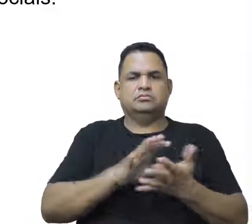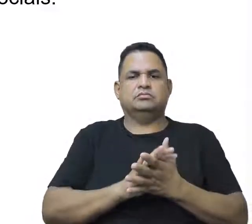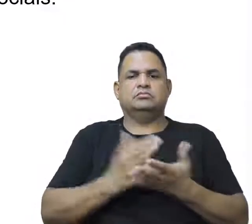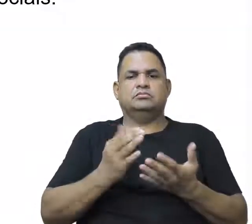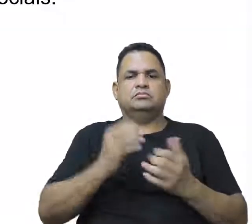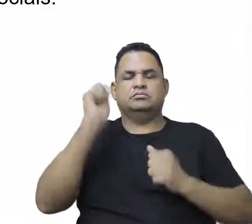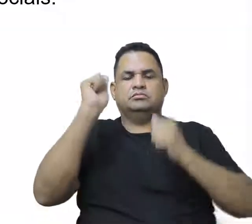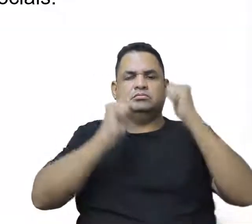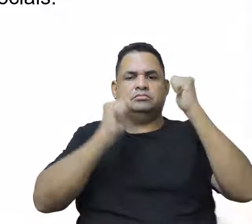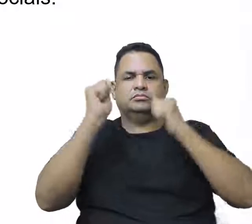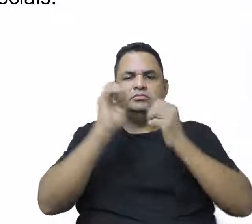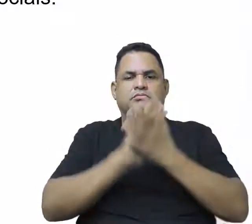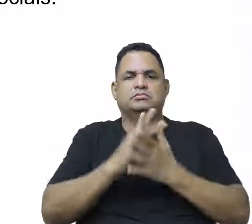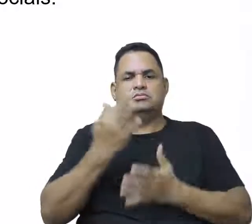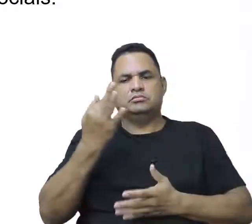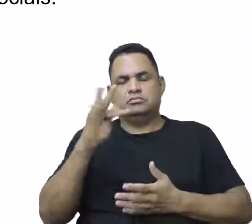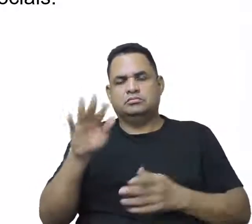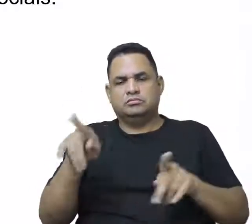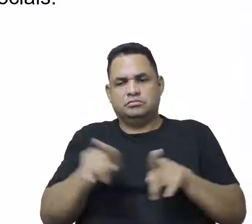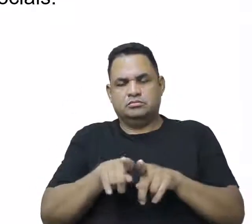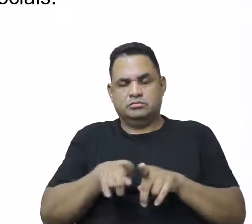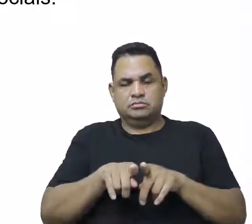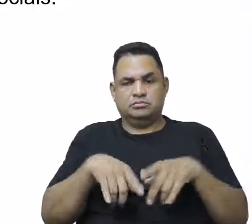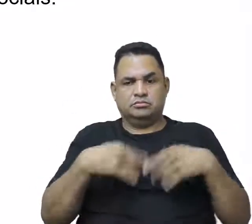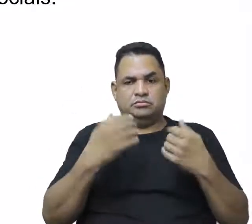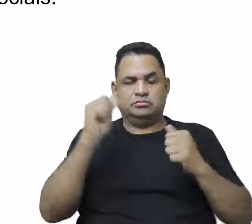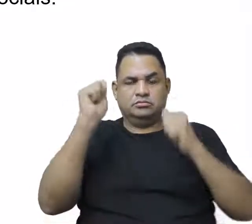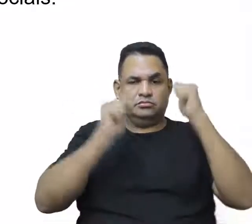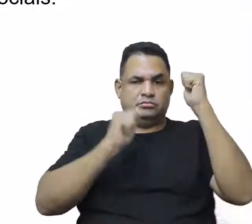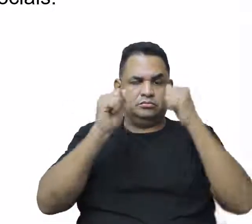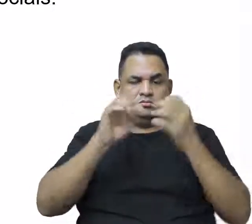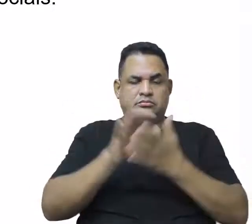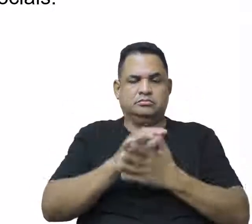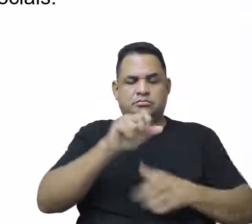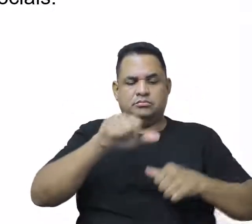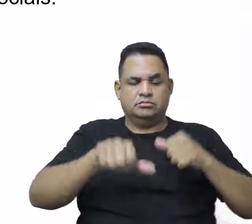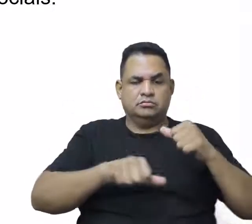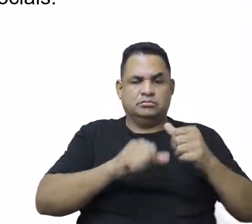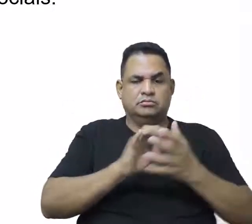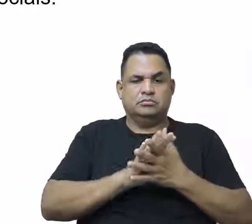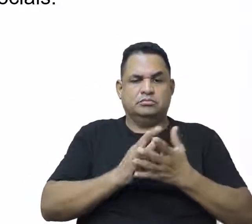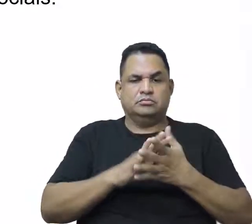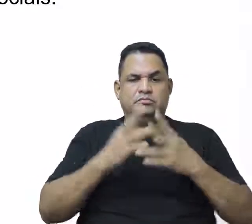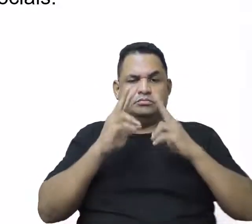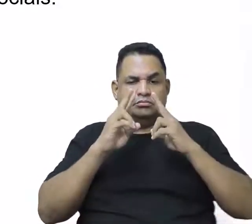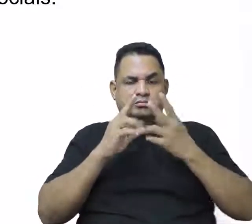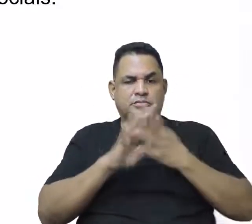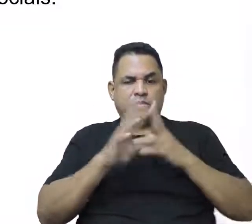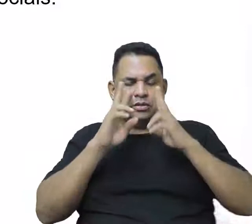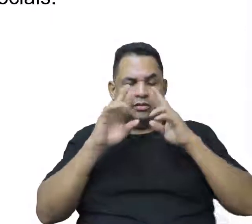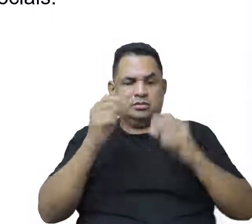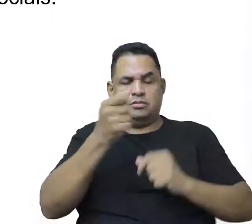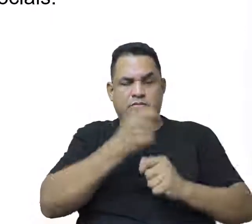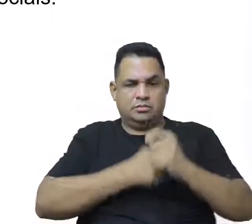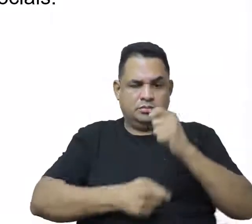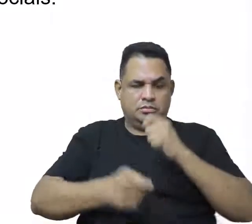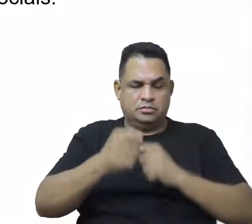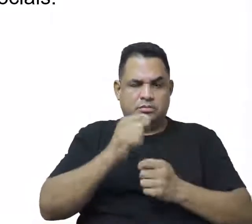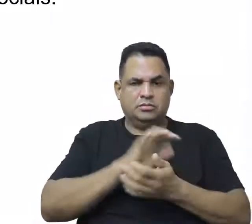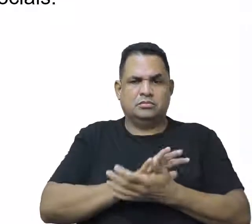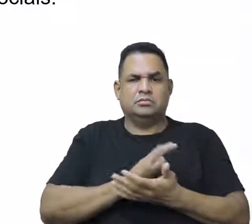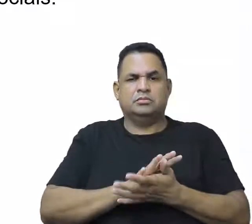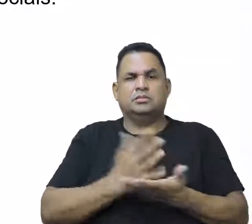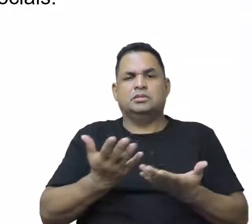Revolução Industrial e a Revolução Francesa. A industrial mudou o mundo na visão econômica e a francesa na